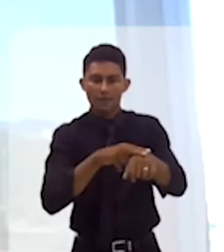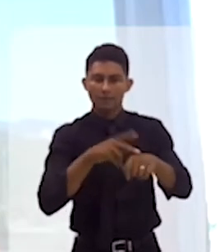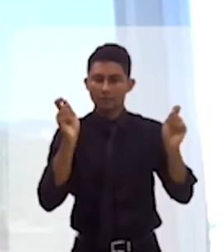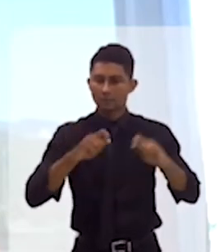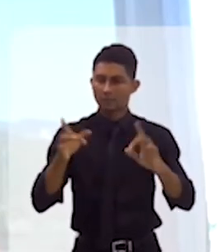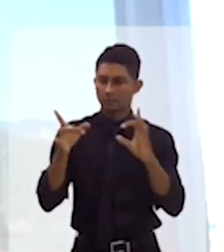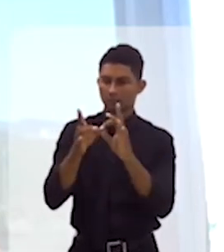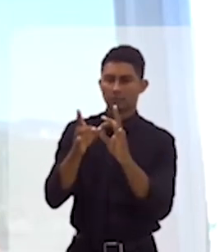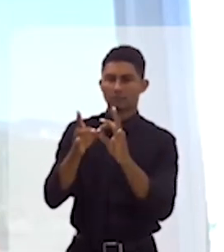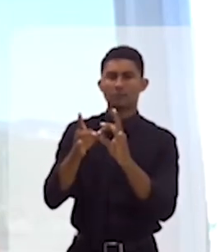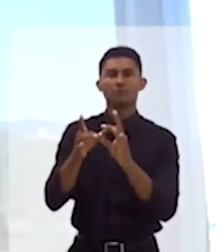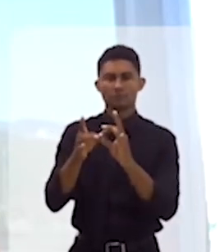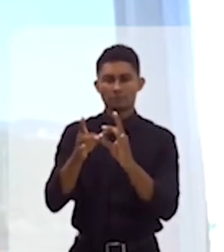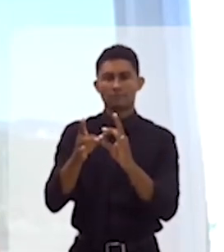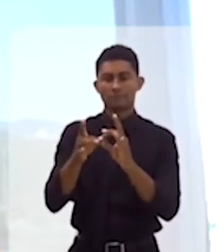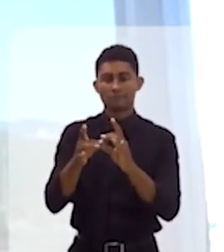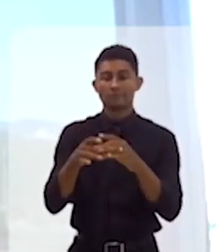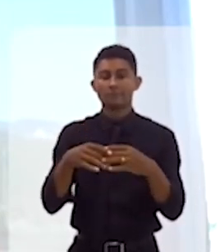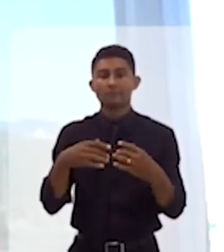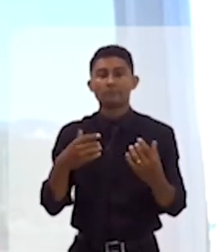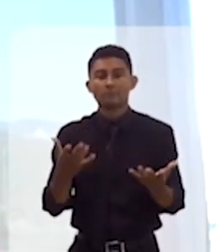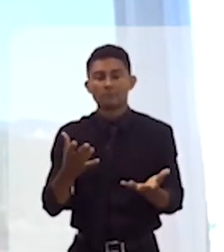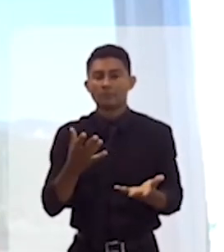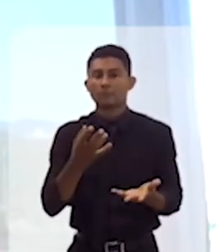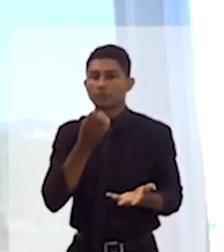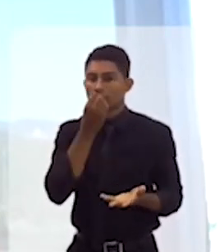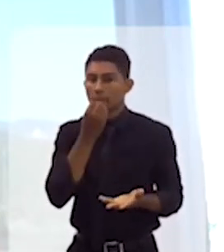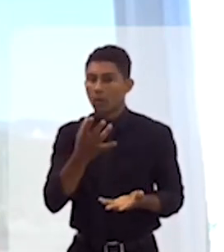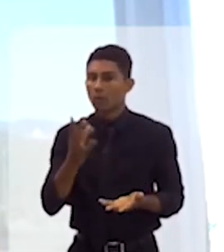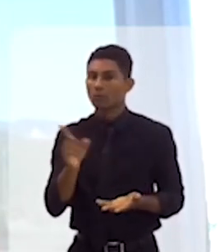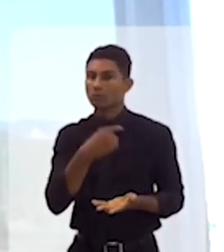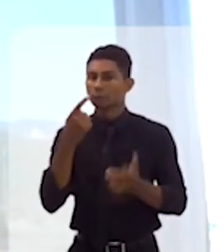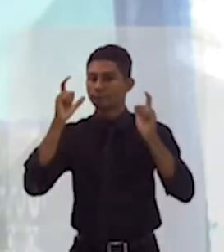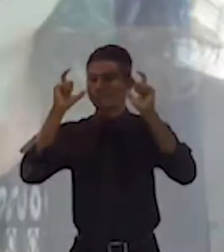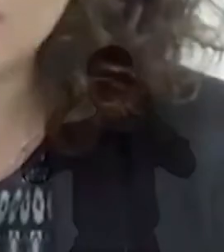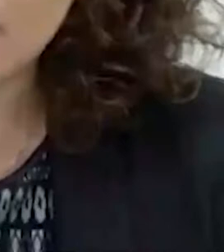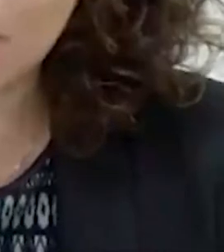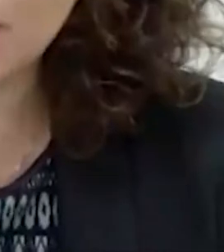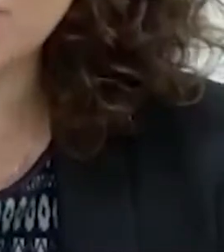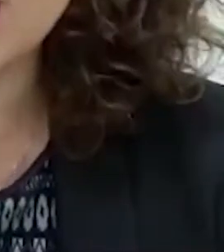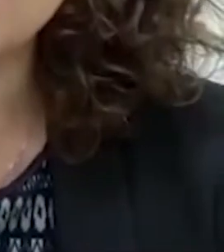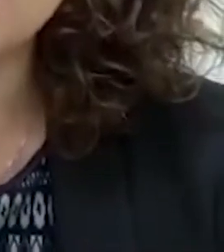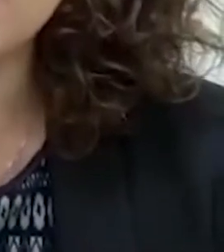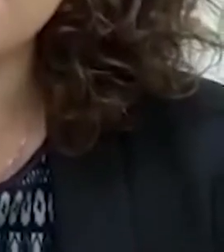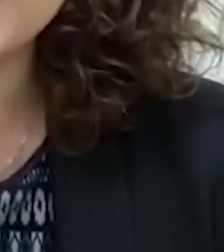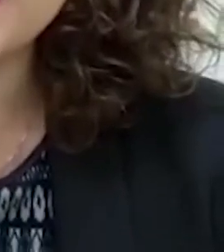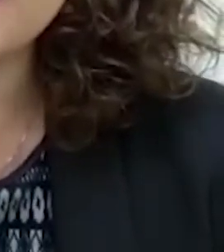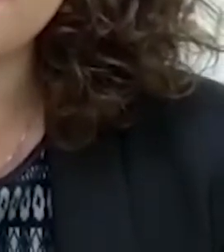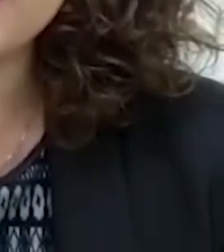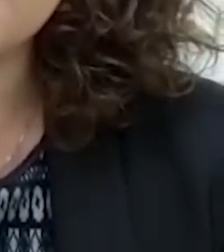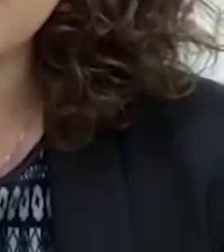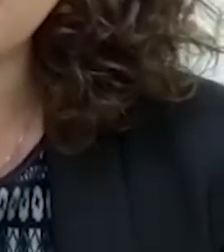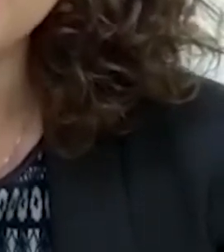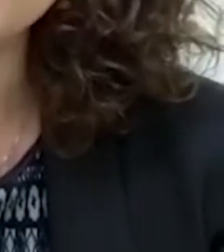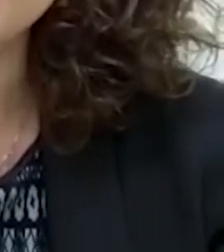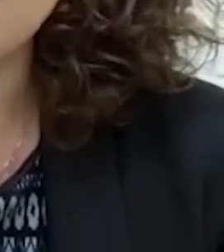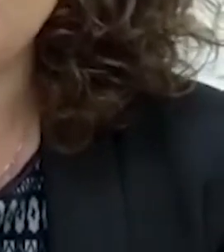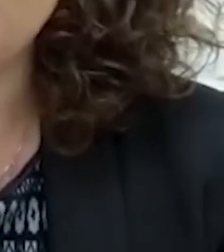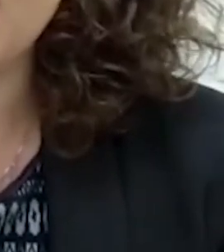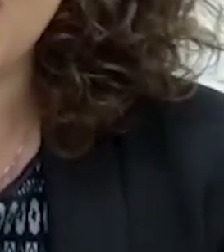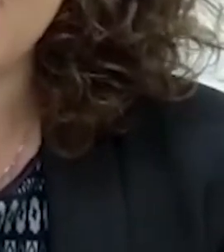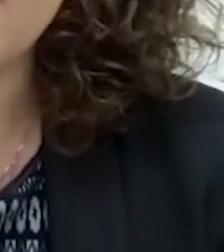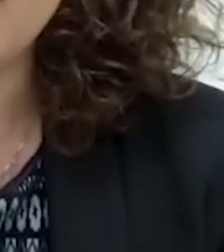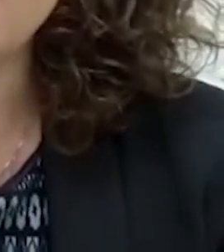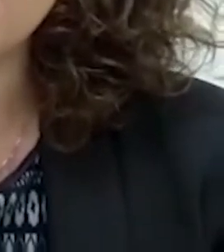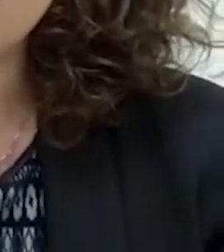energia renovável, tem se mostrado bastante interessante e promissor. Na sua opinião, o Estado do Rio de Janeiro precisa fazer para não perder